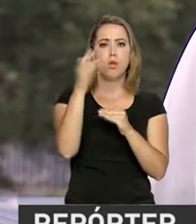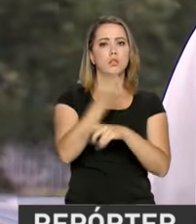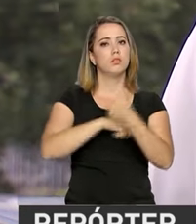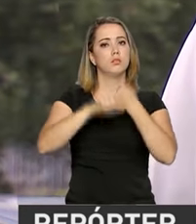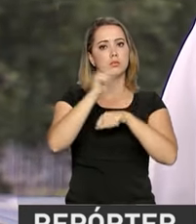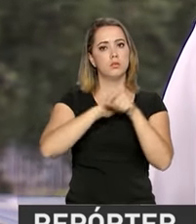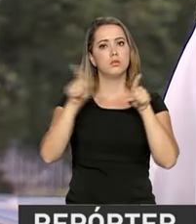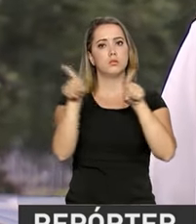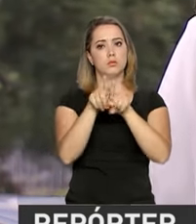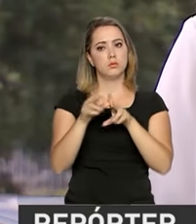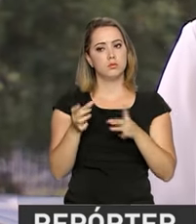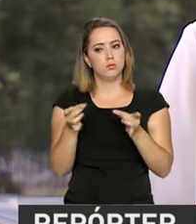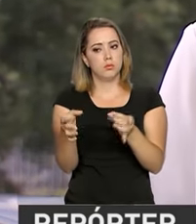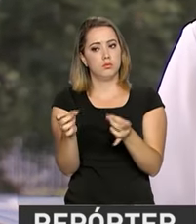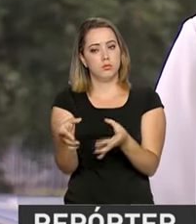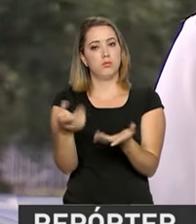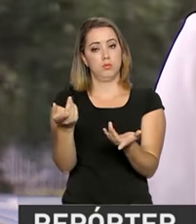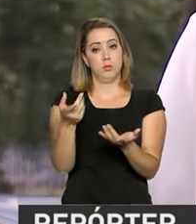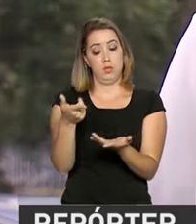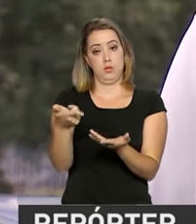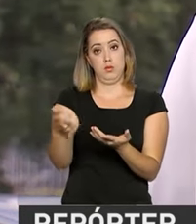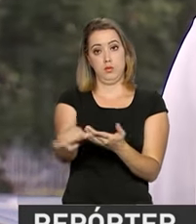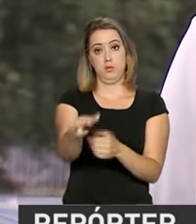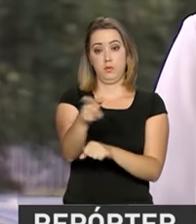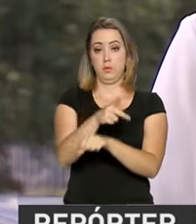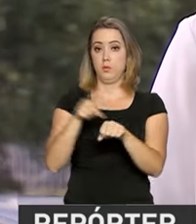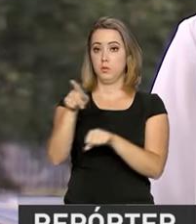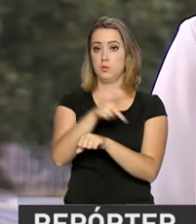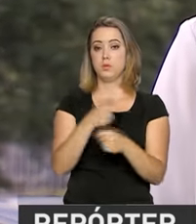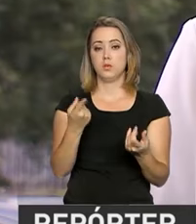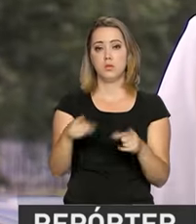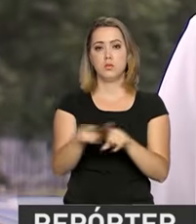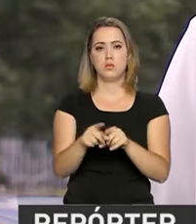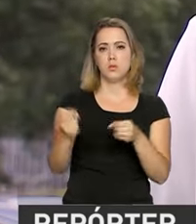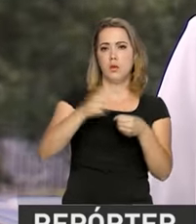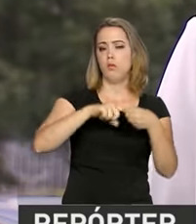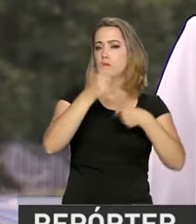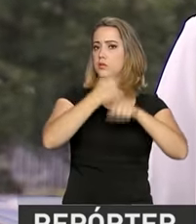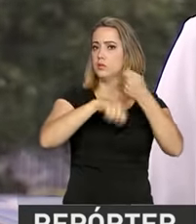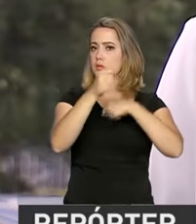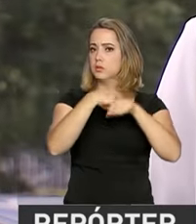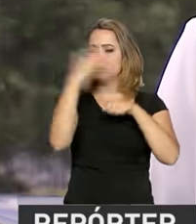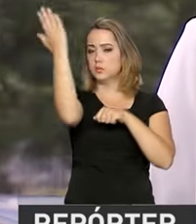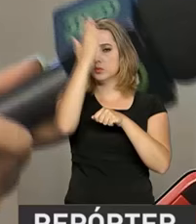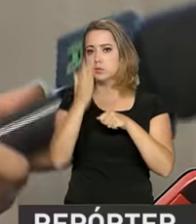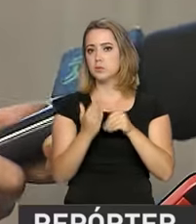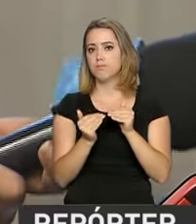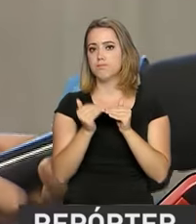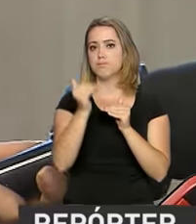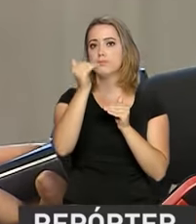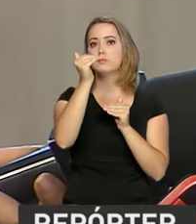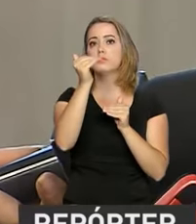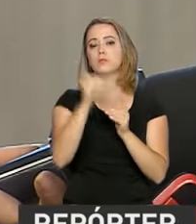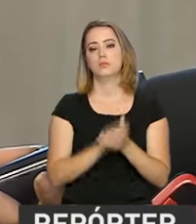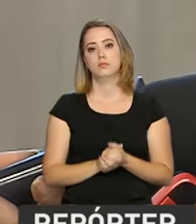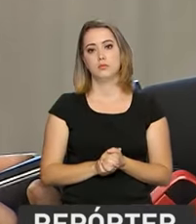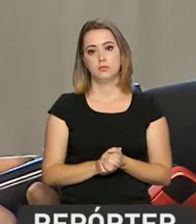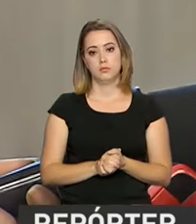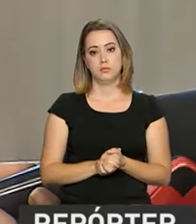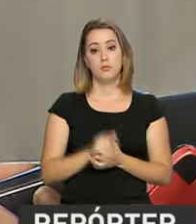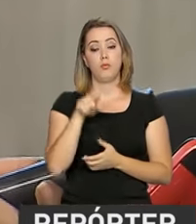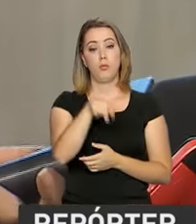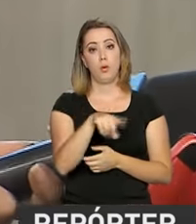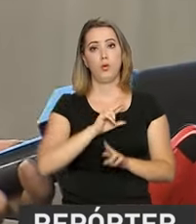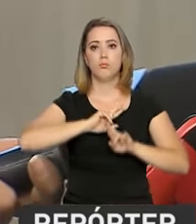economia e do Comércio mundiais e de retomada do crescimento da economia brasileira há uma série de fatores que